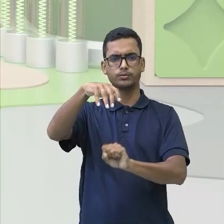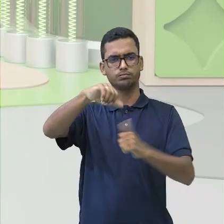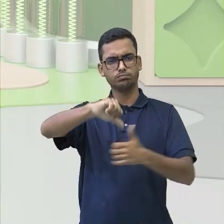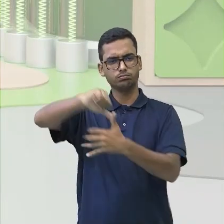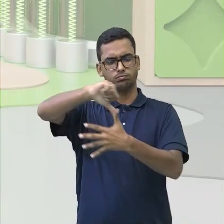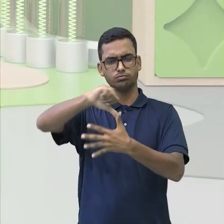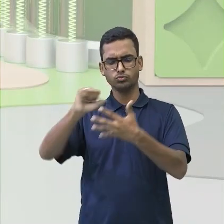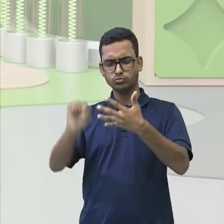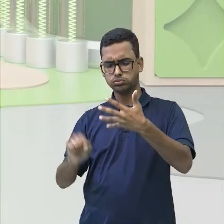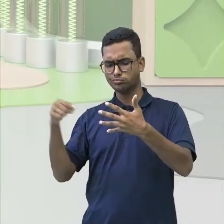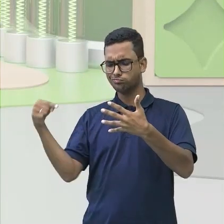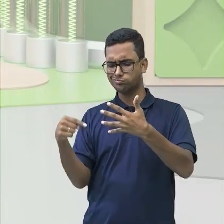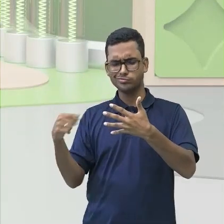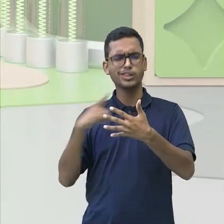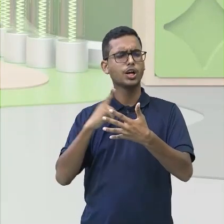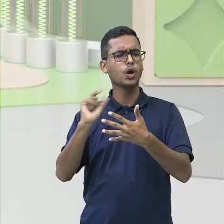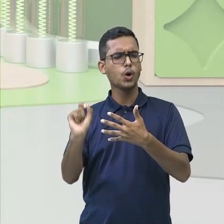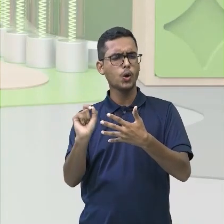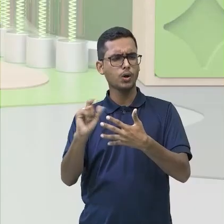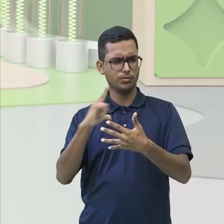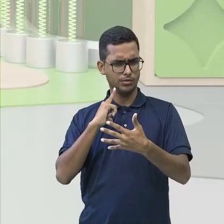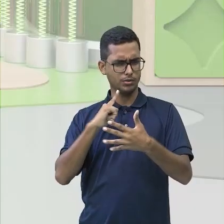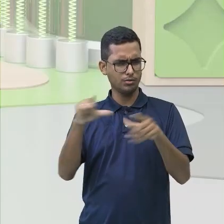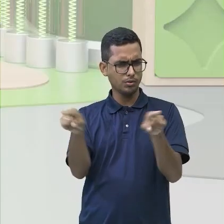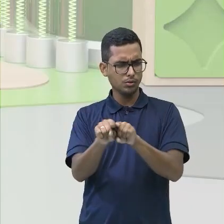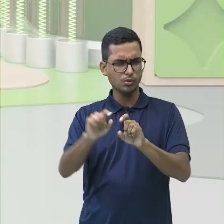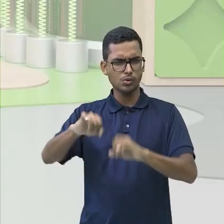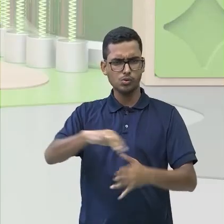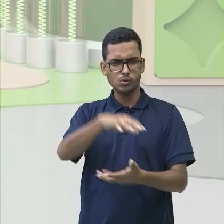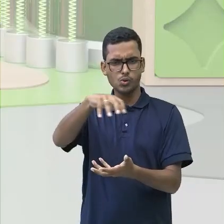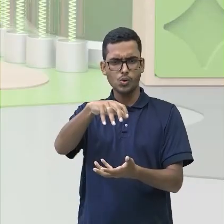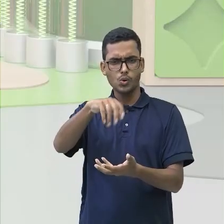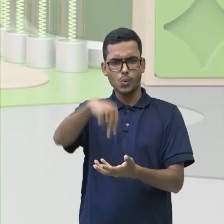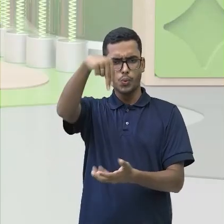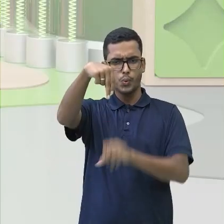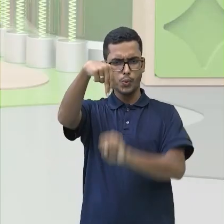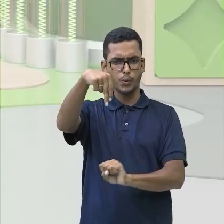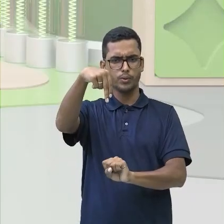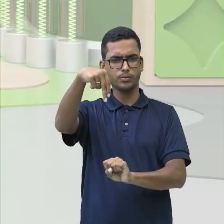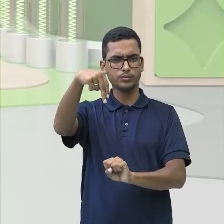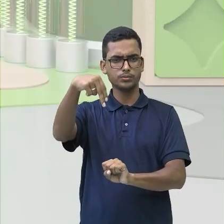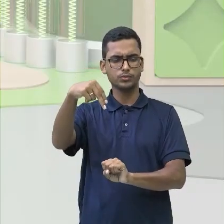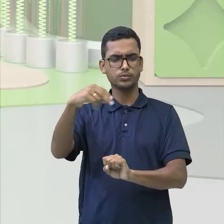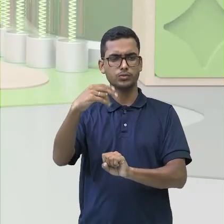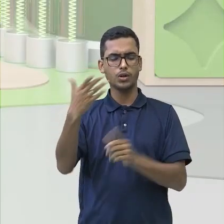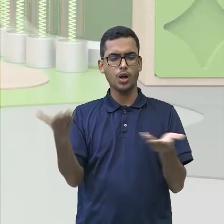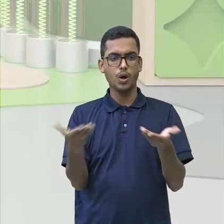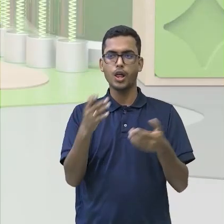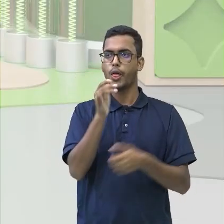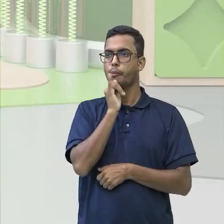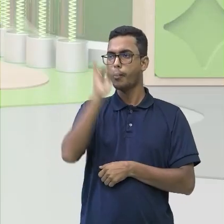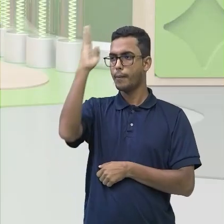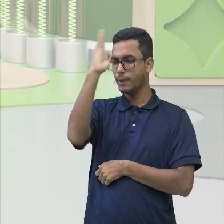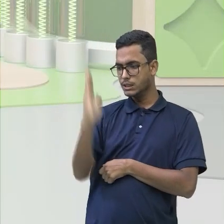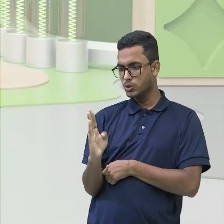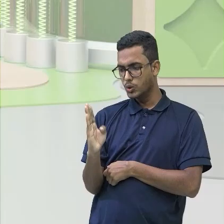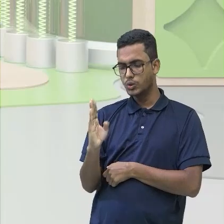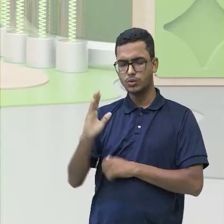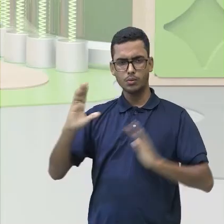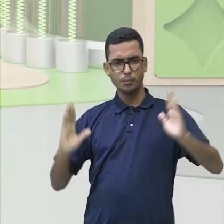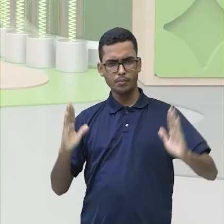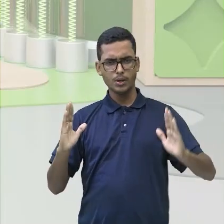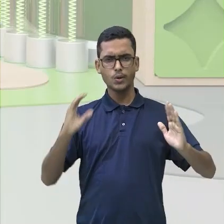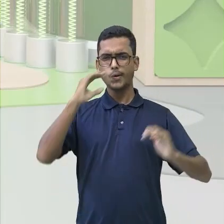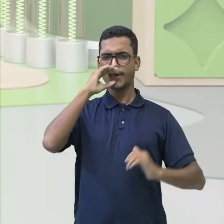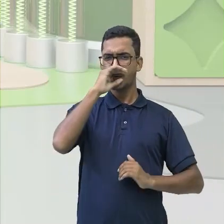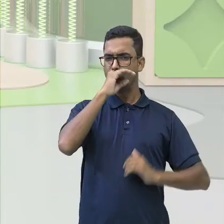Sul, também é verão no hemisfério norte, né? Ou seja, quando estamos no verão no Brasil, também é verão no Canadá,